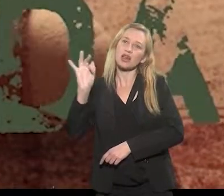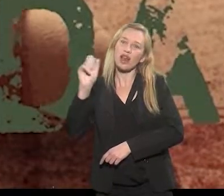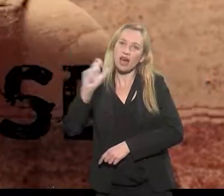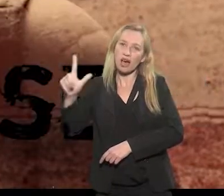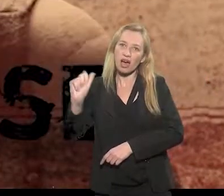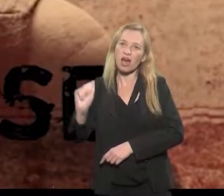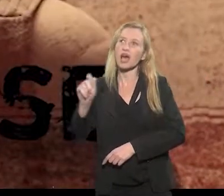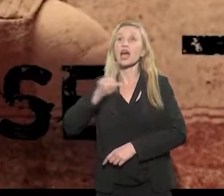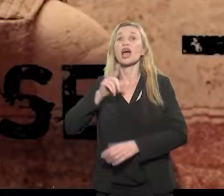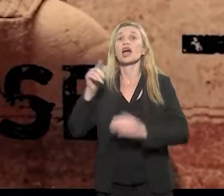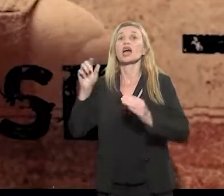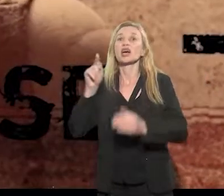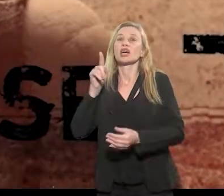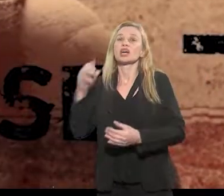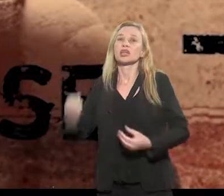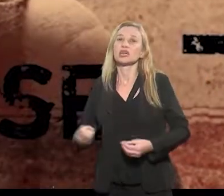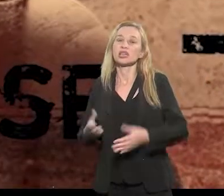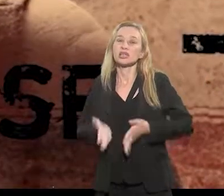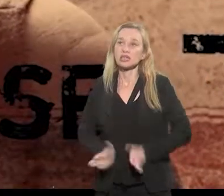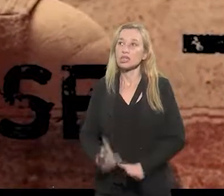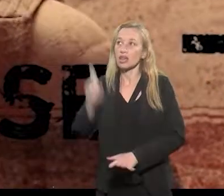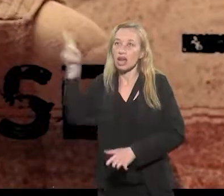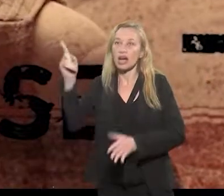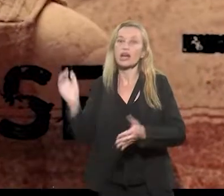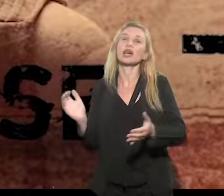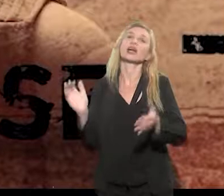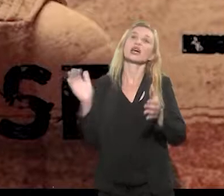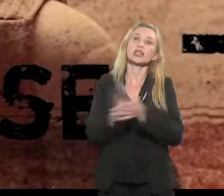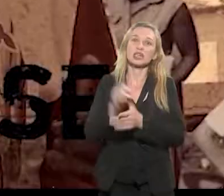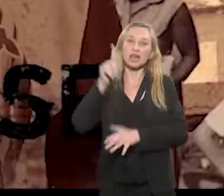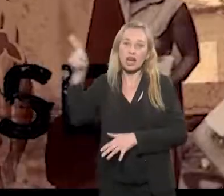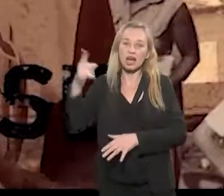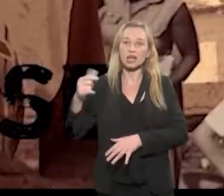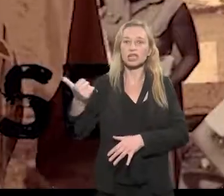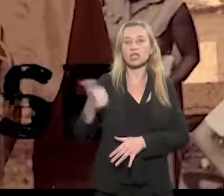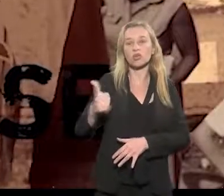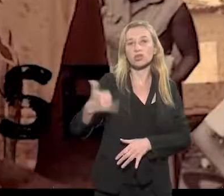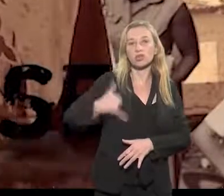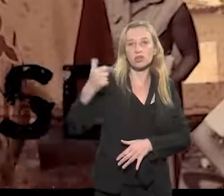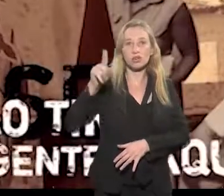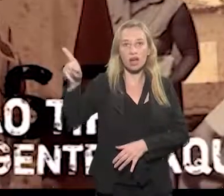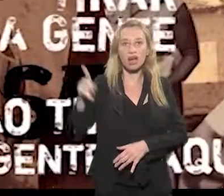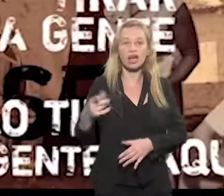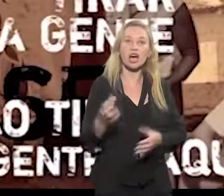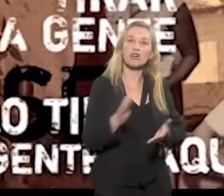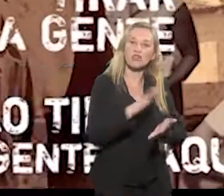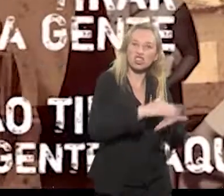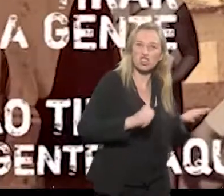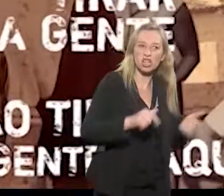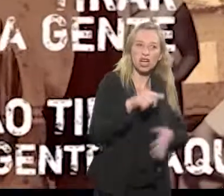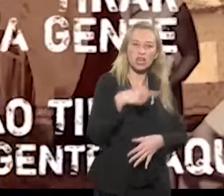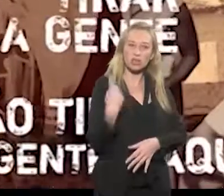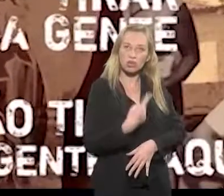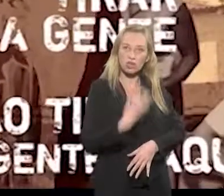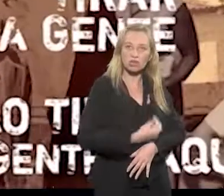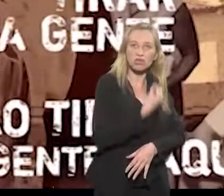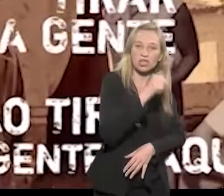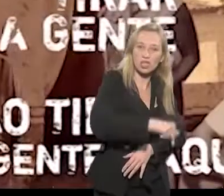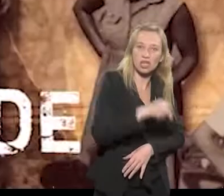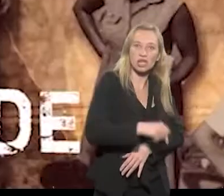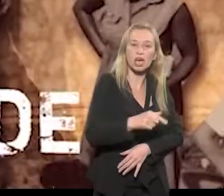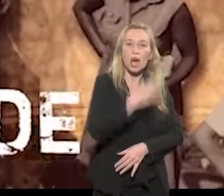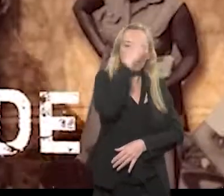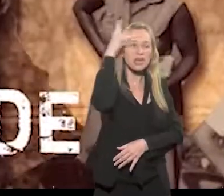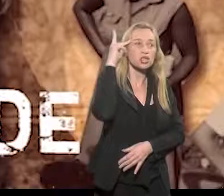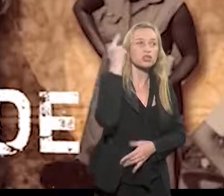lá, casei lá, tive 11 filhos lá. Vamos tirar a gente daqui, aquele terror